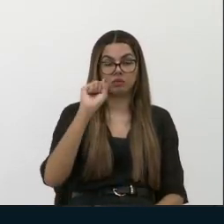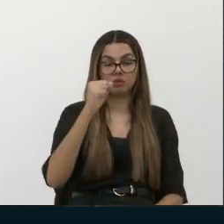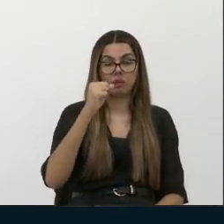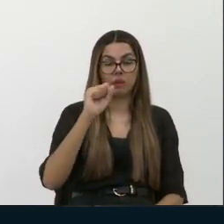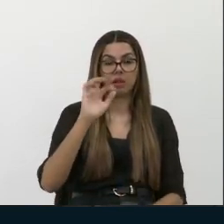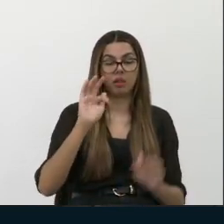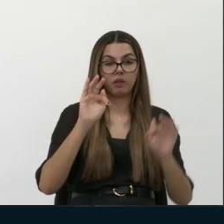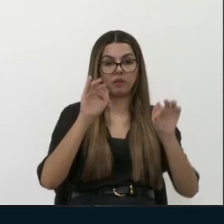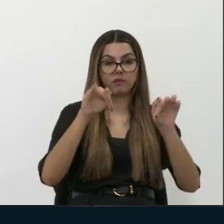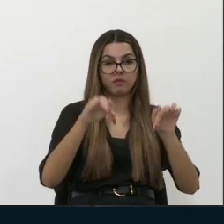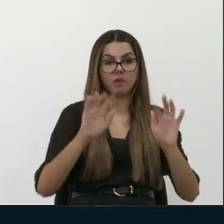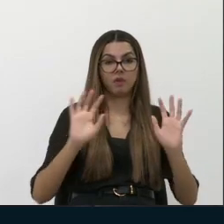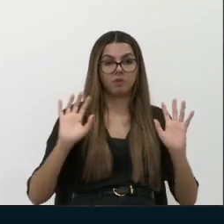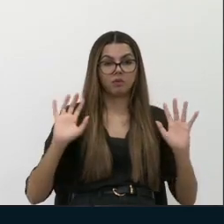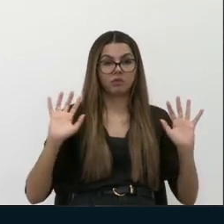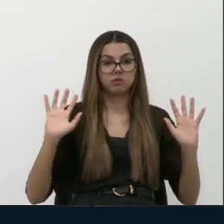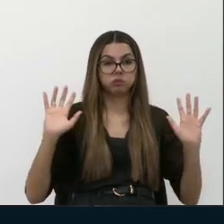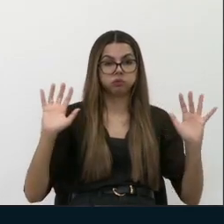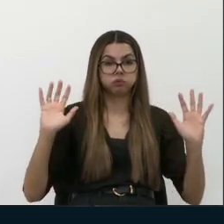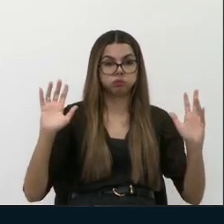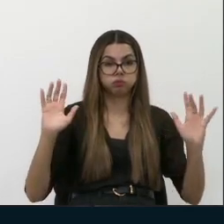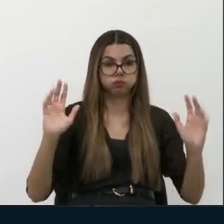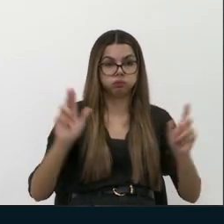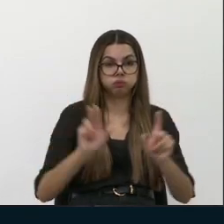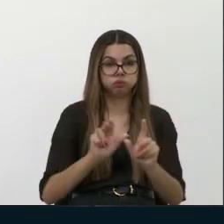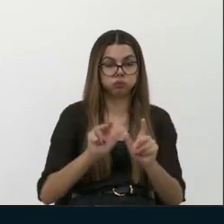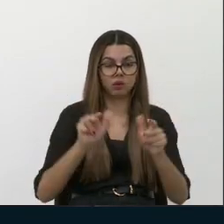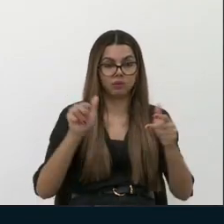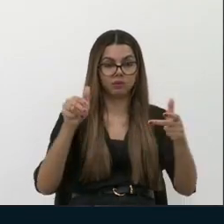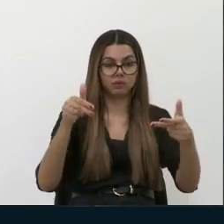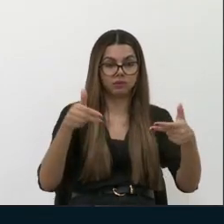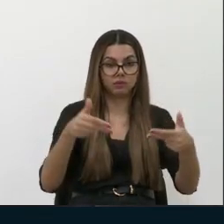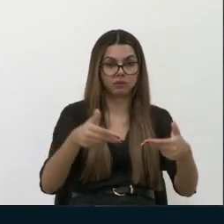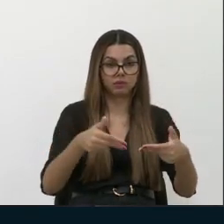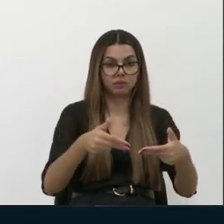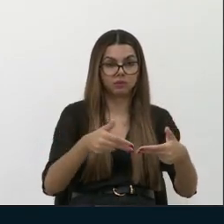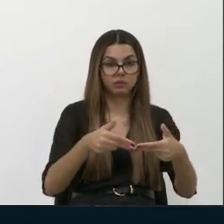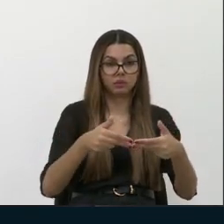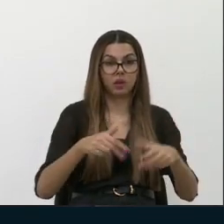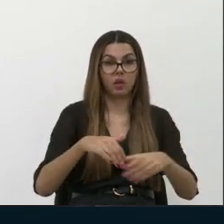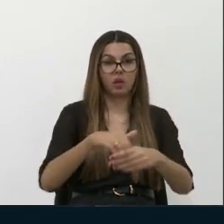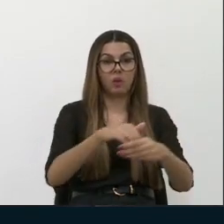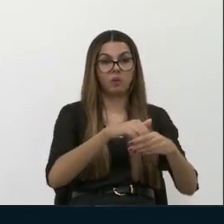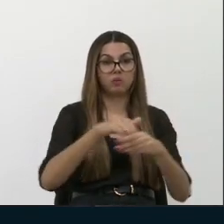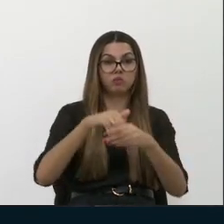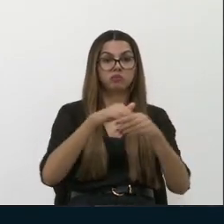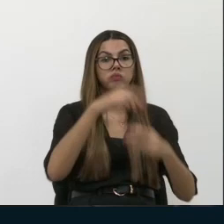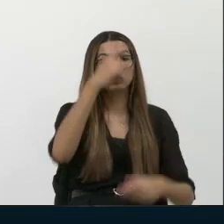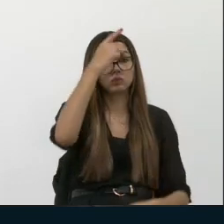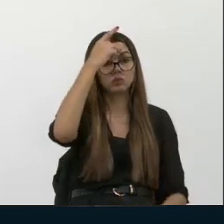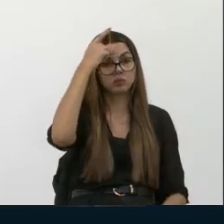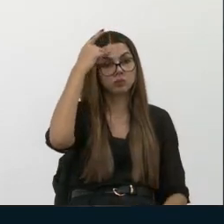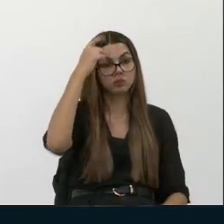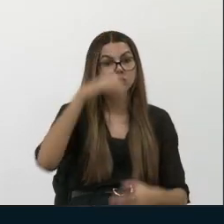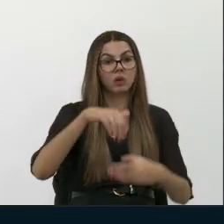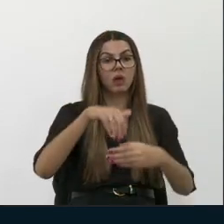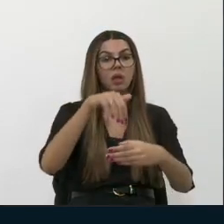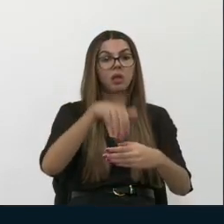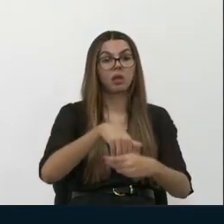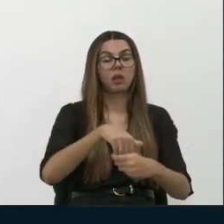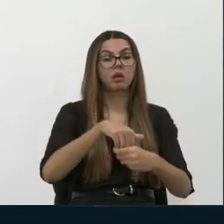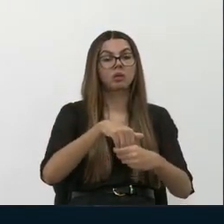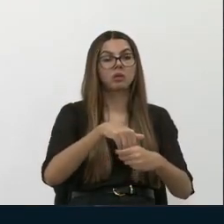em massa nessa Câmara Municipal para que os nossos eleitores possam votar naqueles candidatos